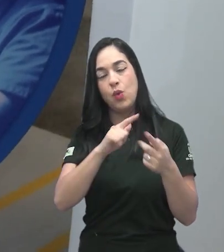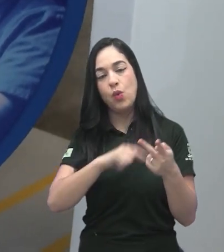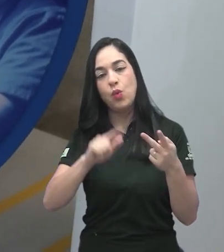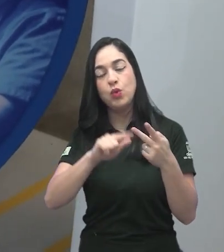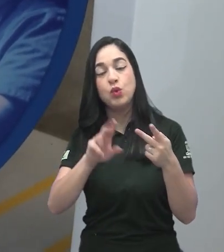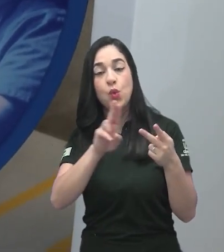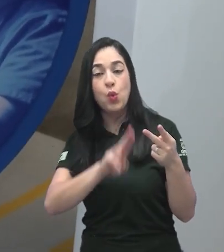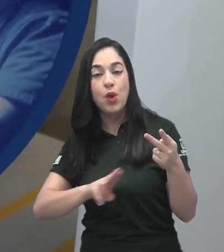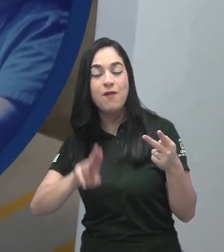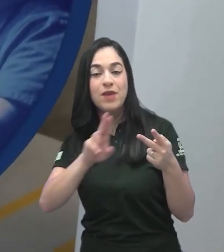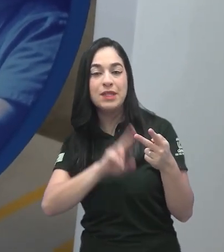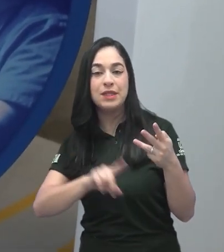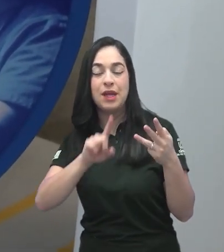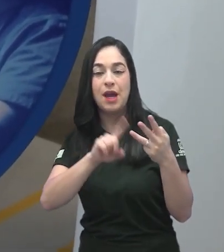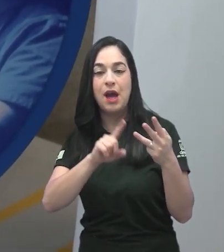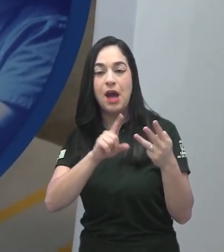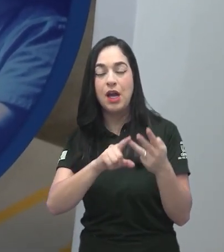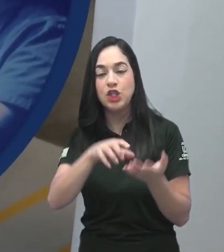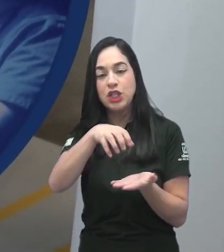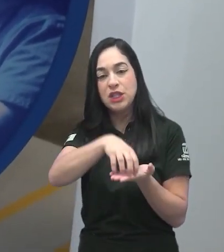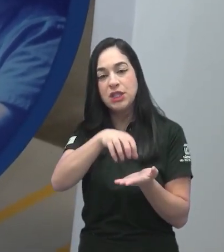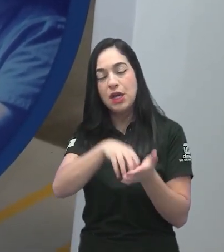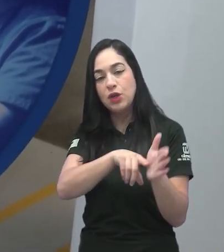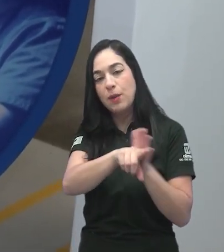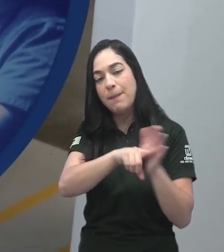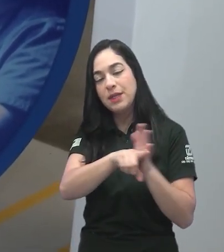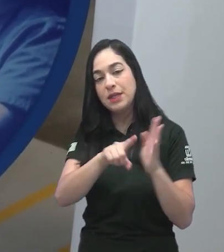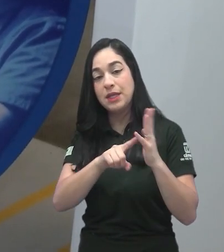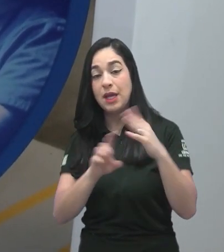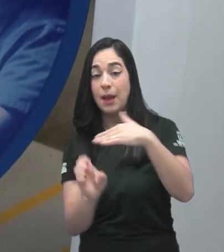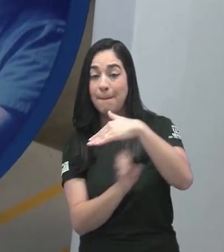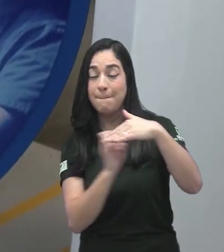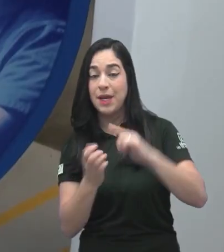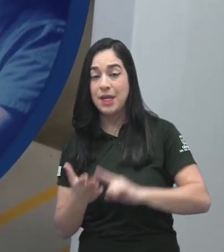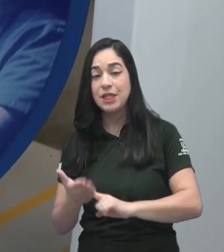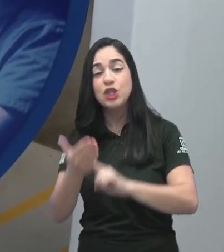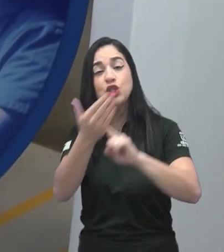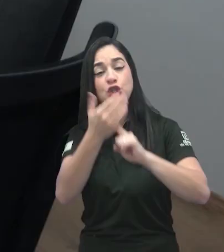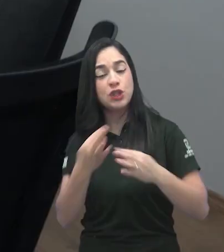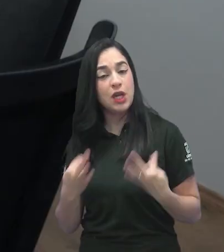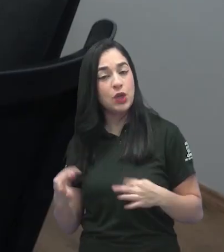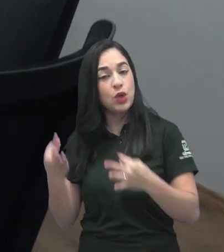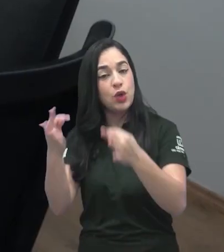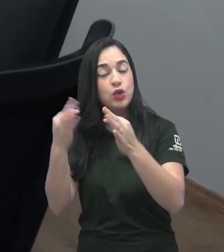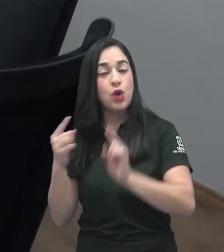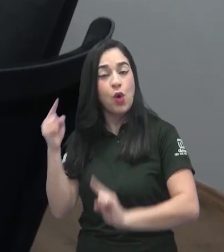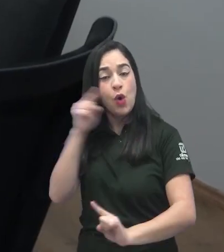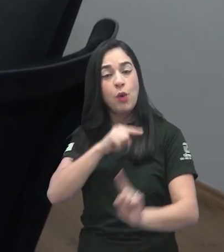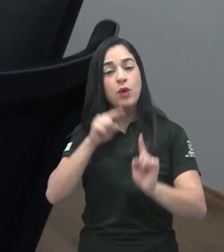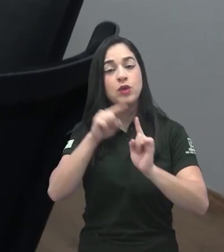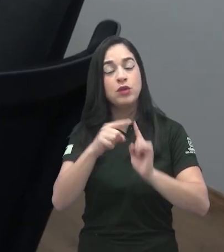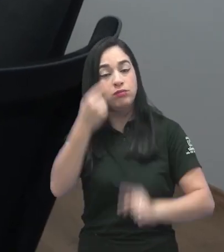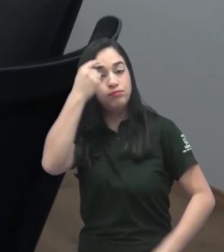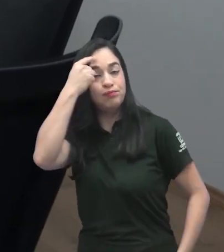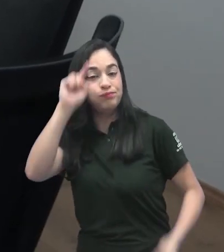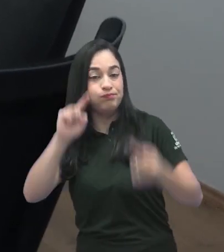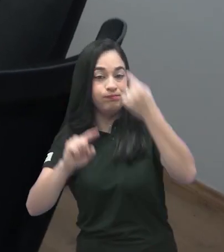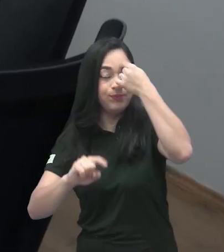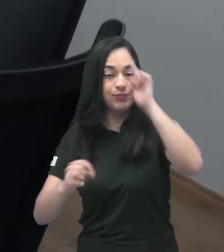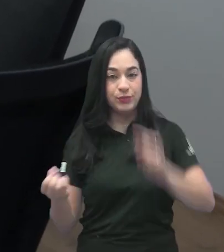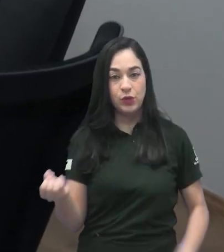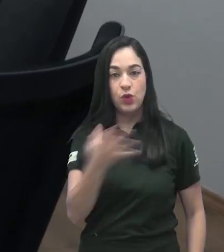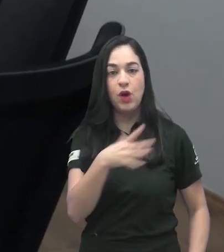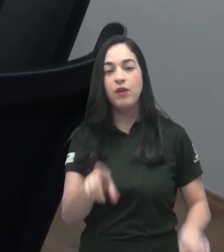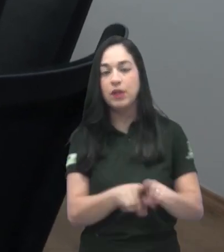Saúde, universidades, centros de pesquisa e empresas de tecnologia, com foco no desenvolvimento